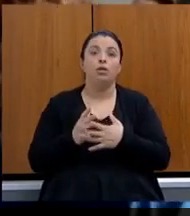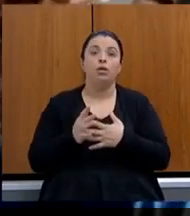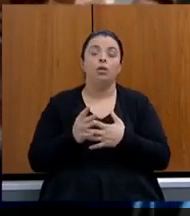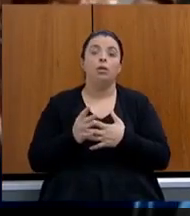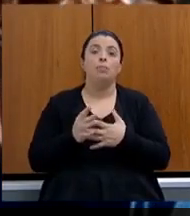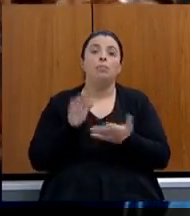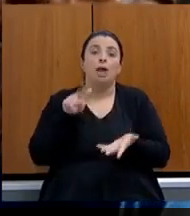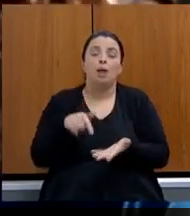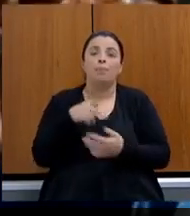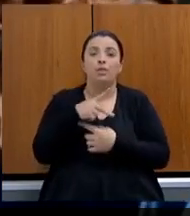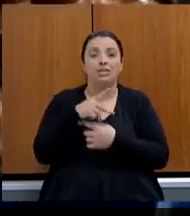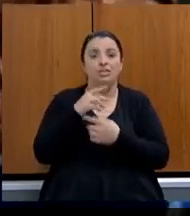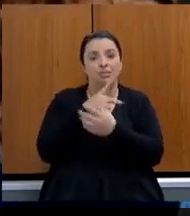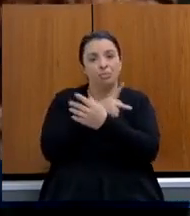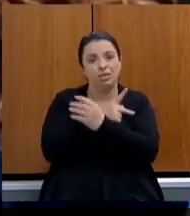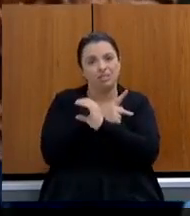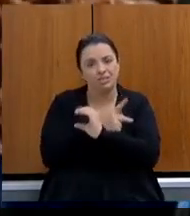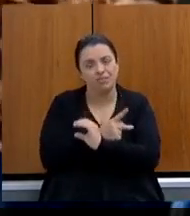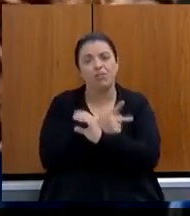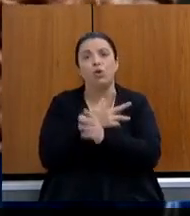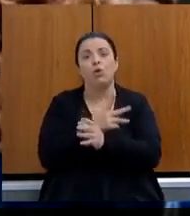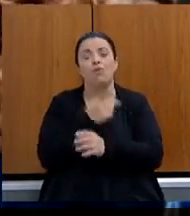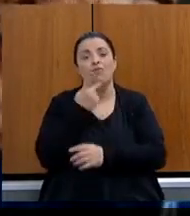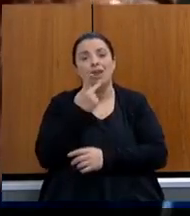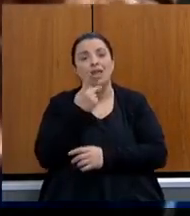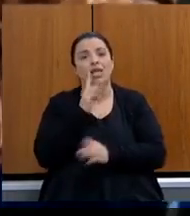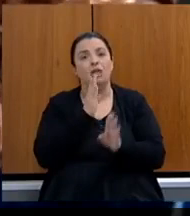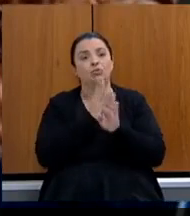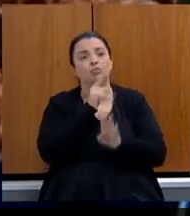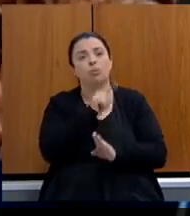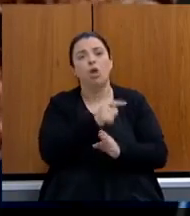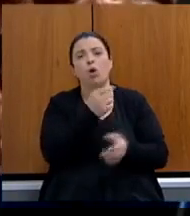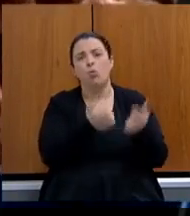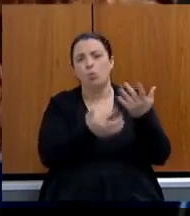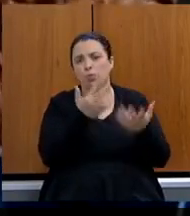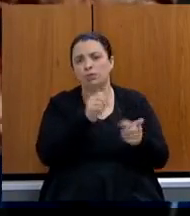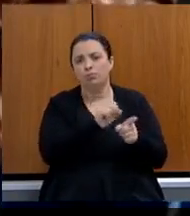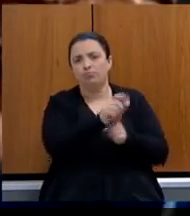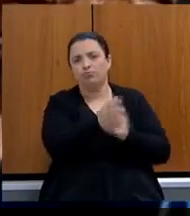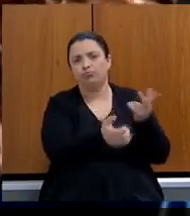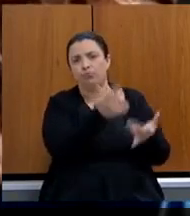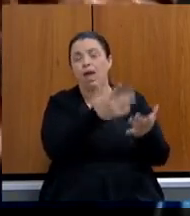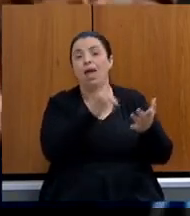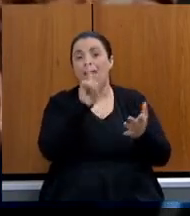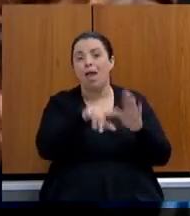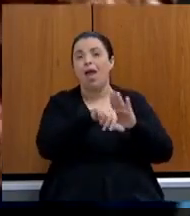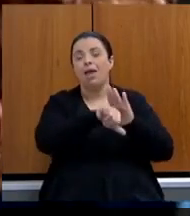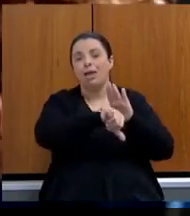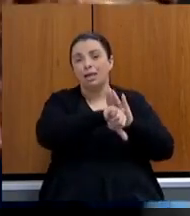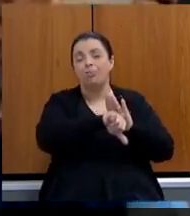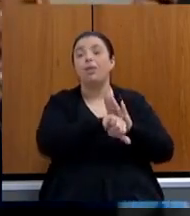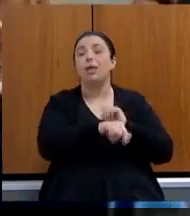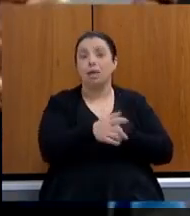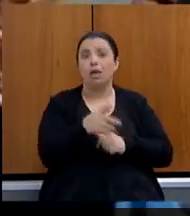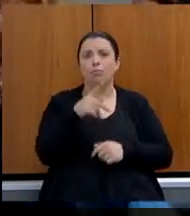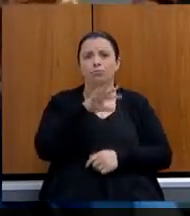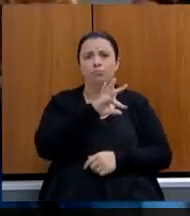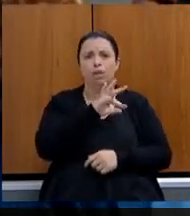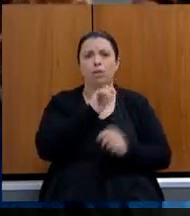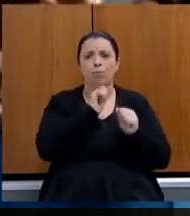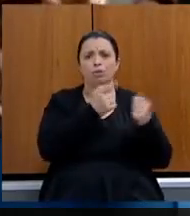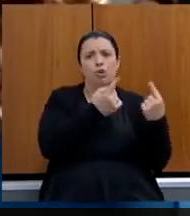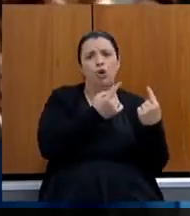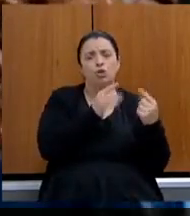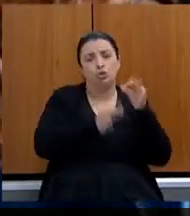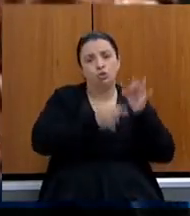Civil indicar que de fato incêndio foi criminoso que a justiça possa tomar as providências contra essas pessoas que fizeram